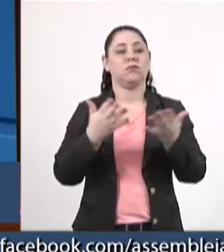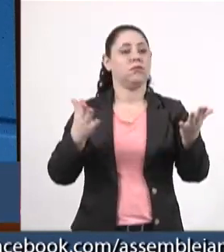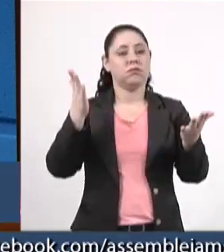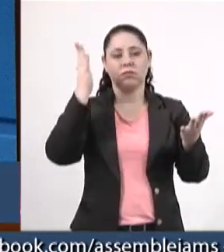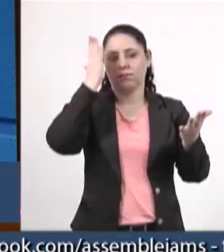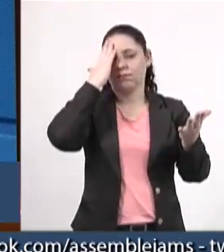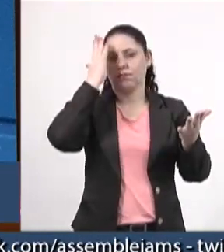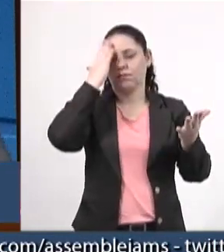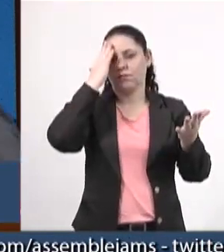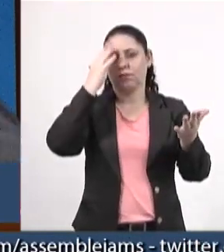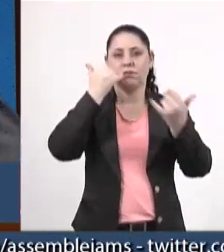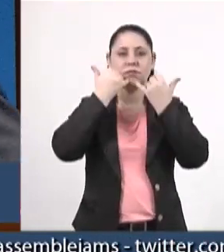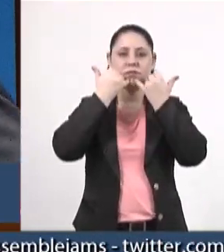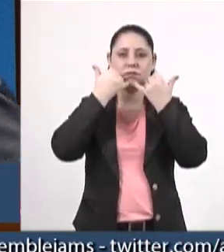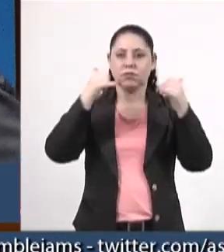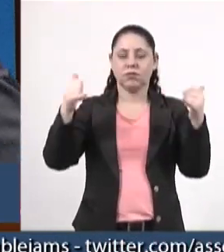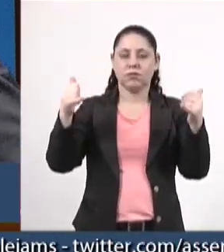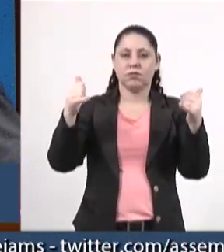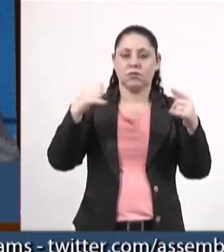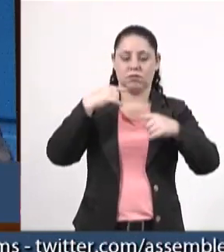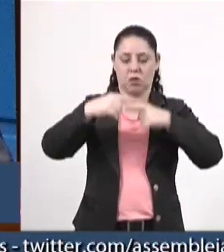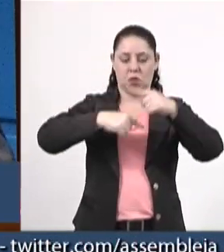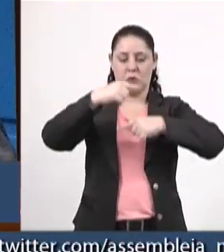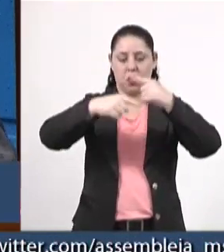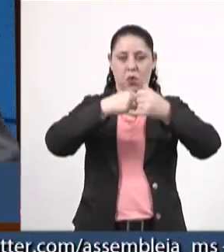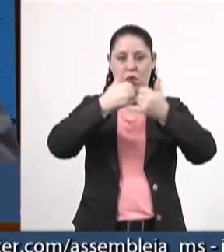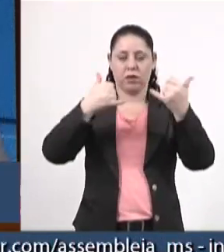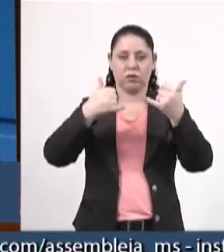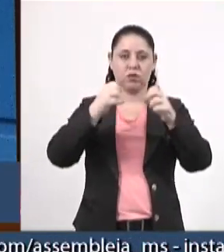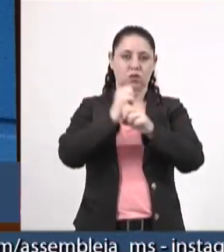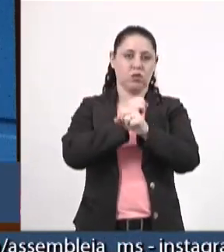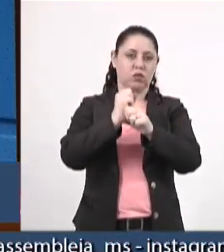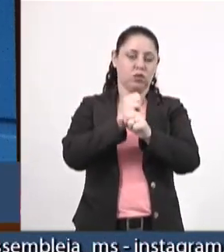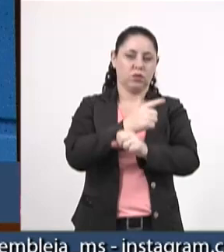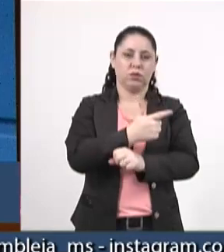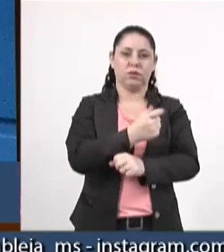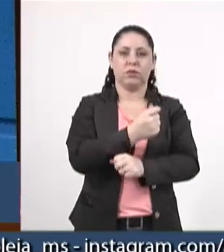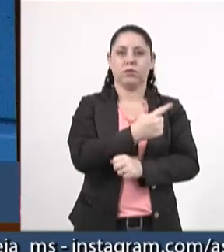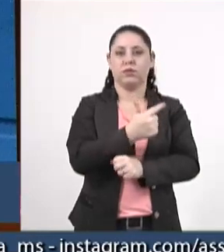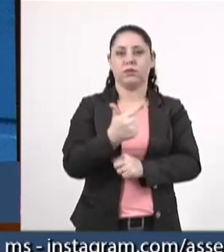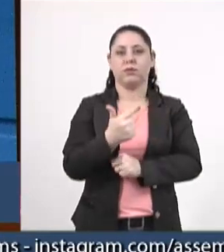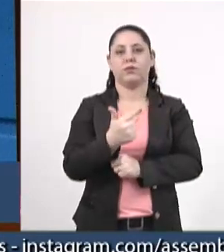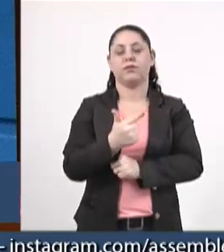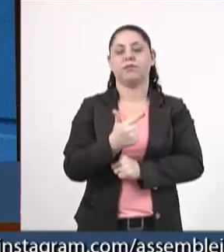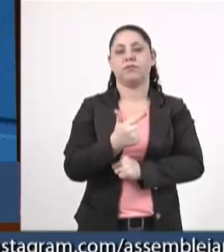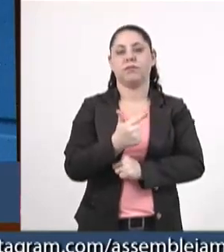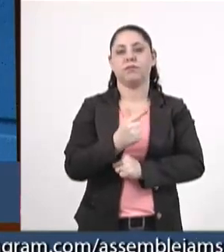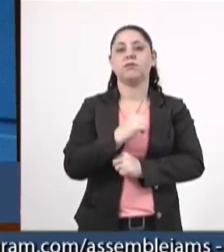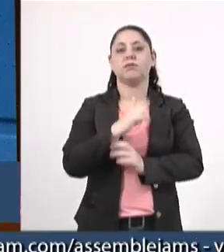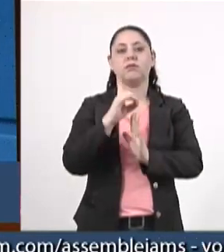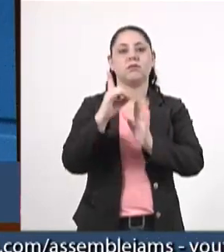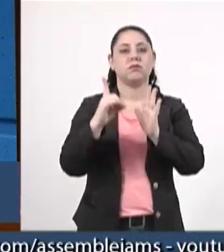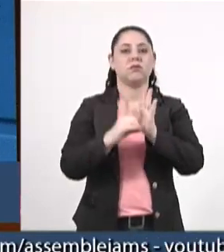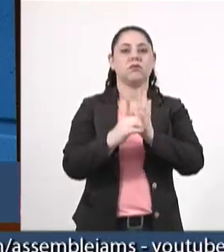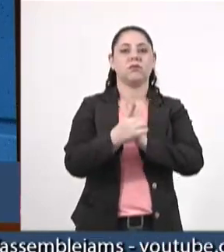sabemos que a energia elétrica, já no final do ano de 2022, através do